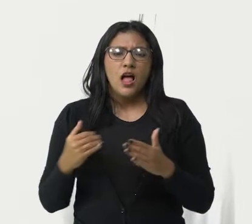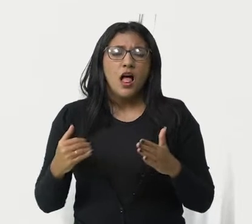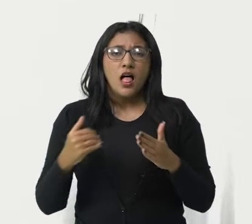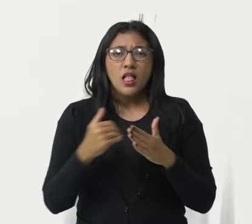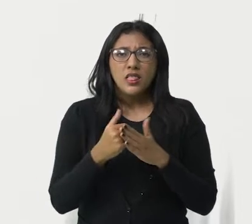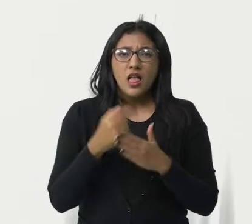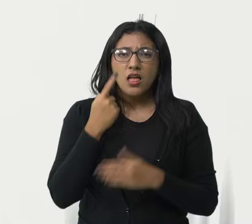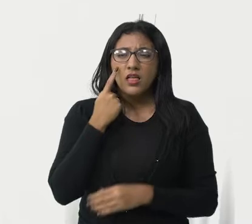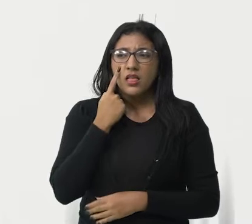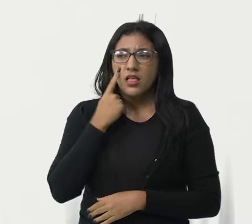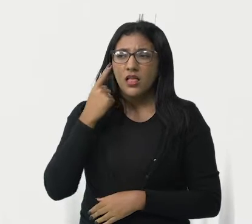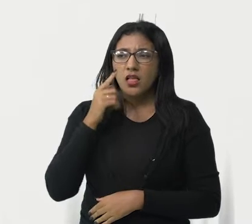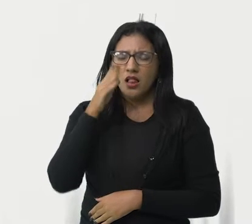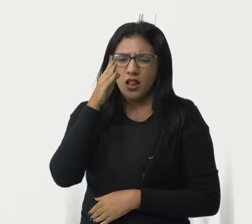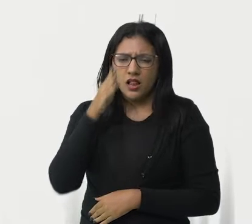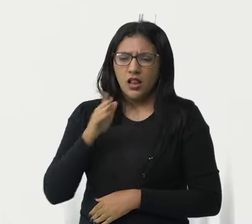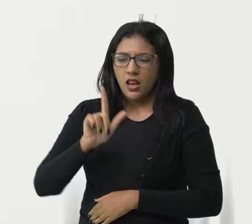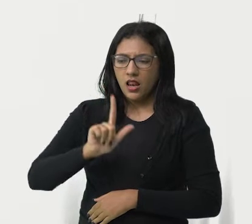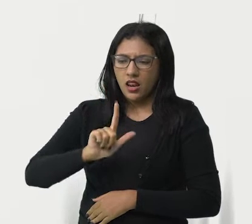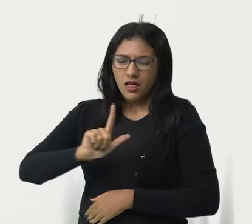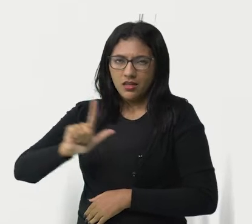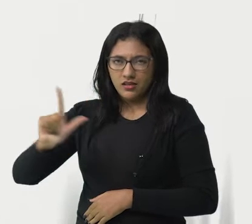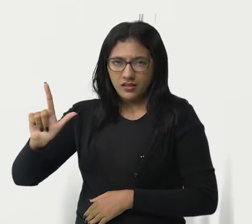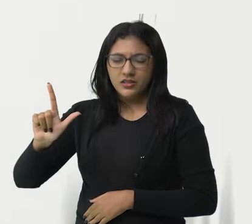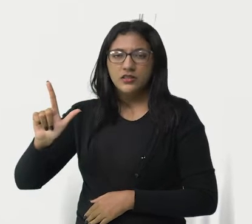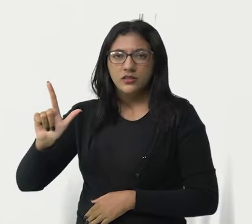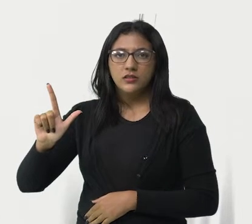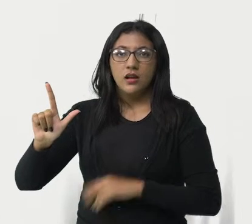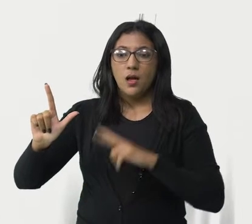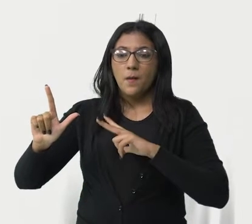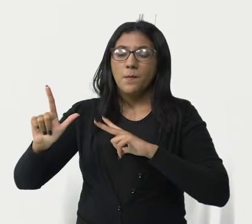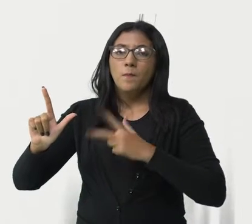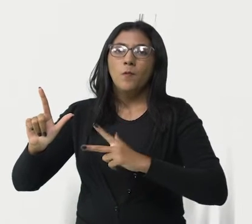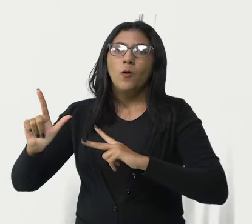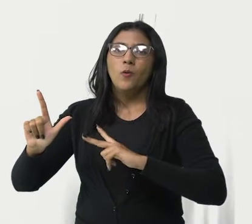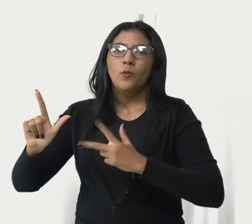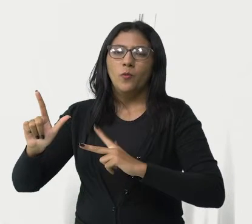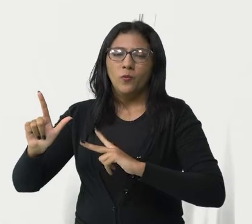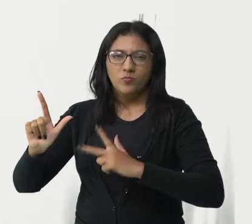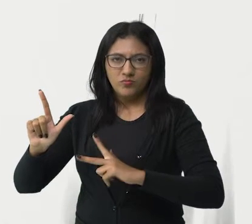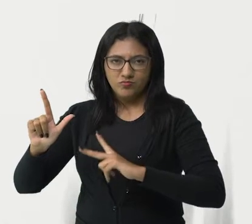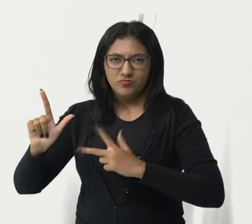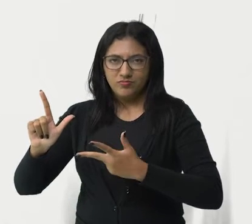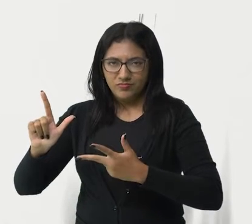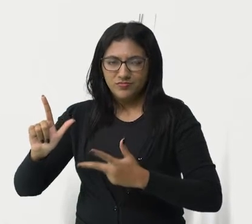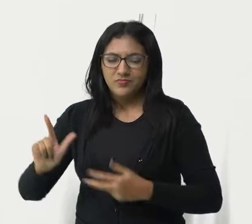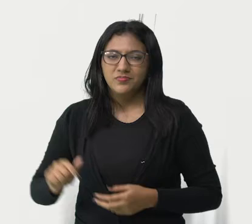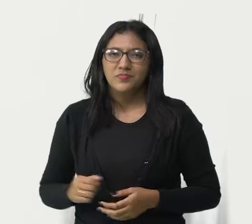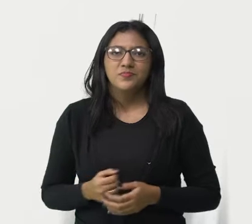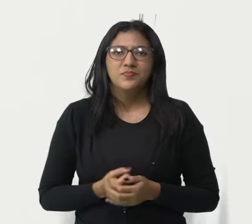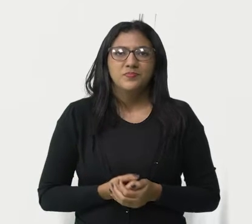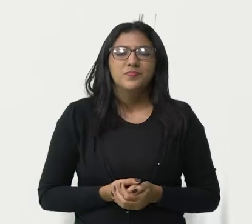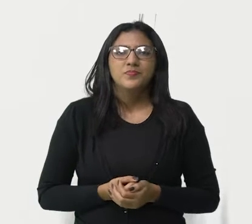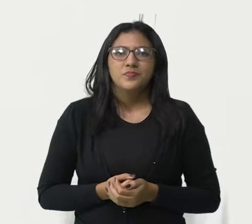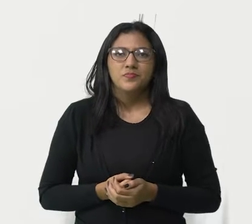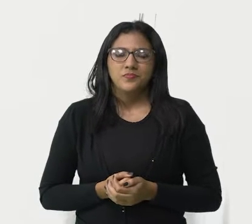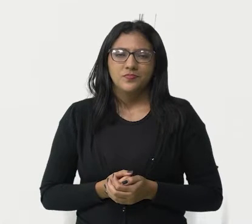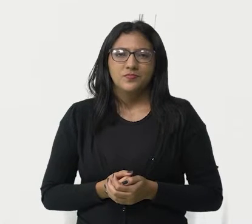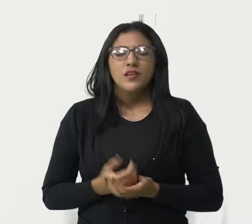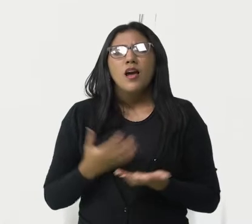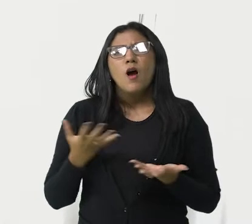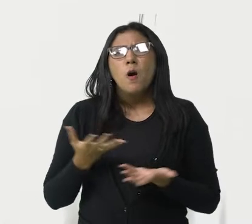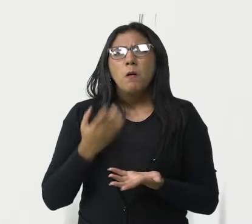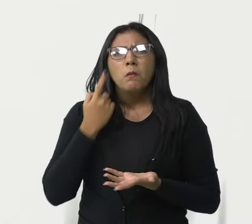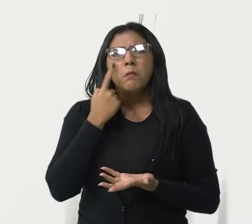tratado para o leste, vai pertencer a quem? A Portugal, tá? Agora,